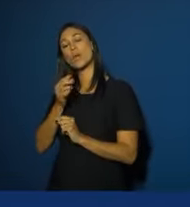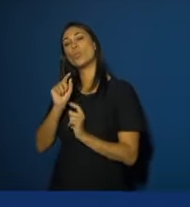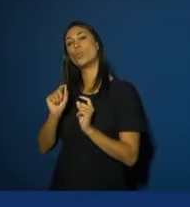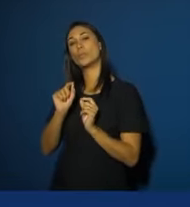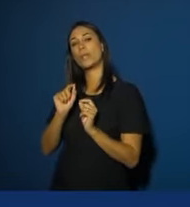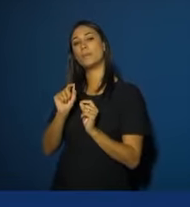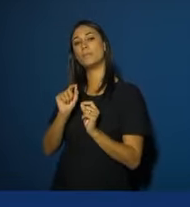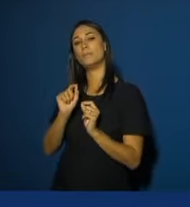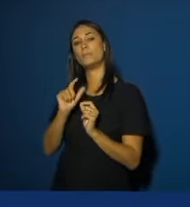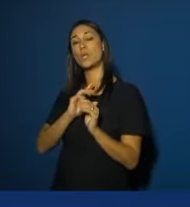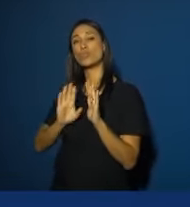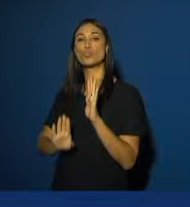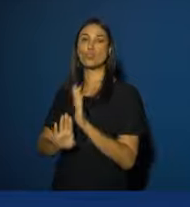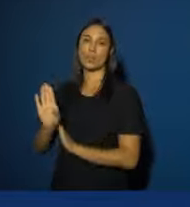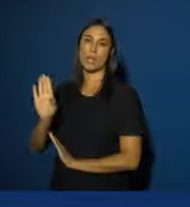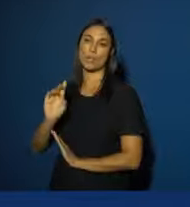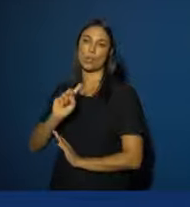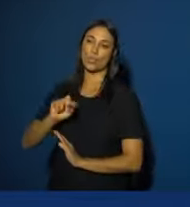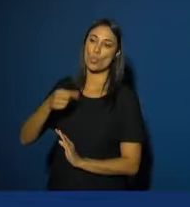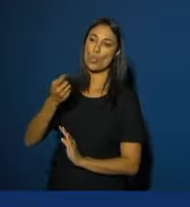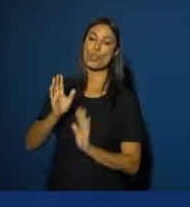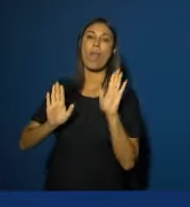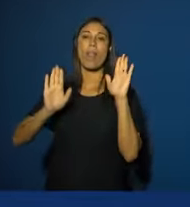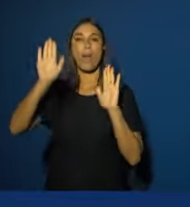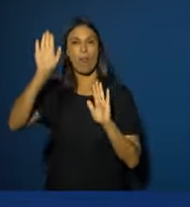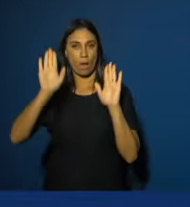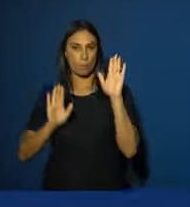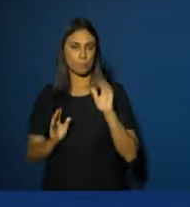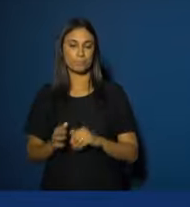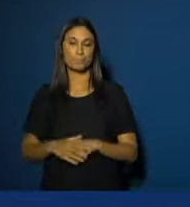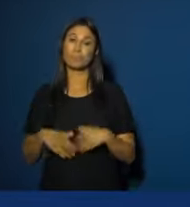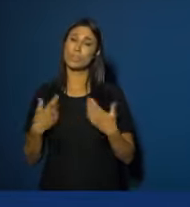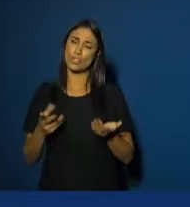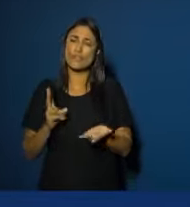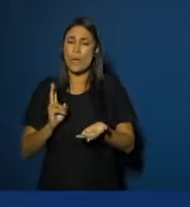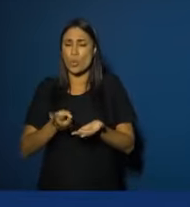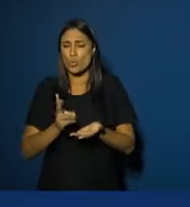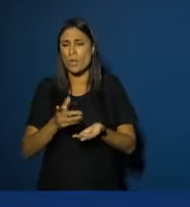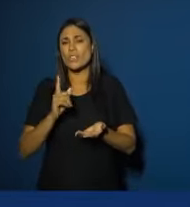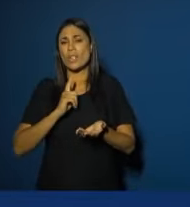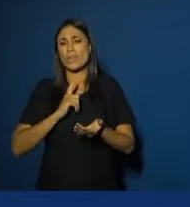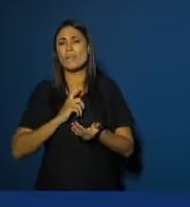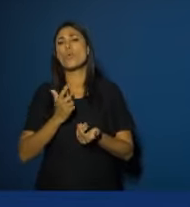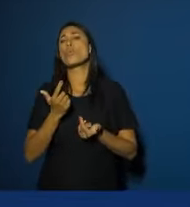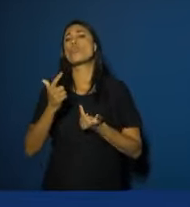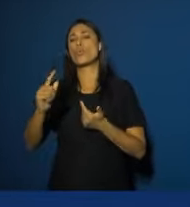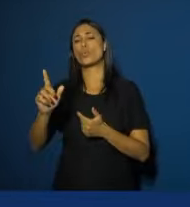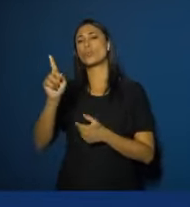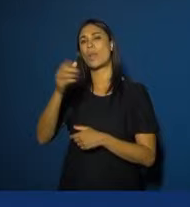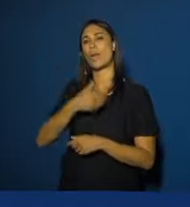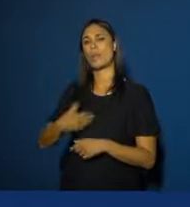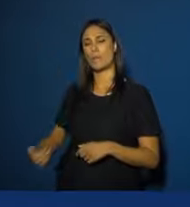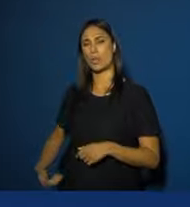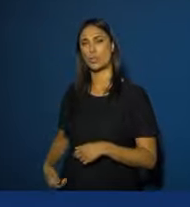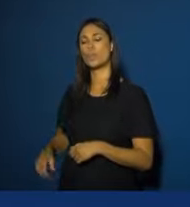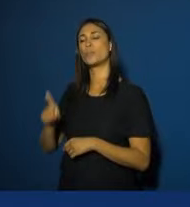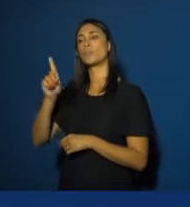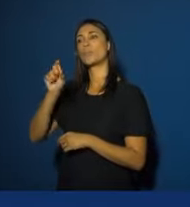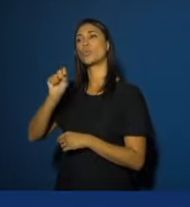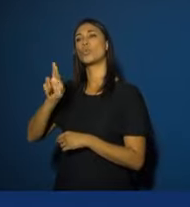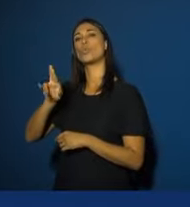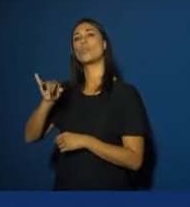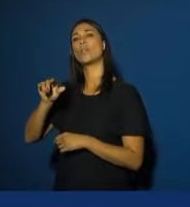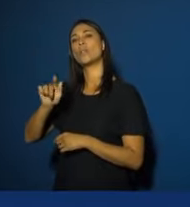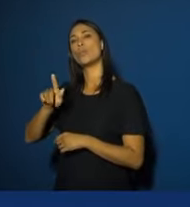viabiliza o sucesso do próximo leilão. E vamos percorrer. Tivemos já com o Eduardo Leite, do Rio Grande do Sul. Quem